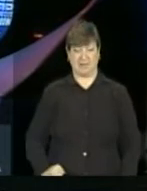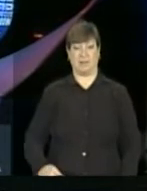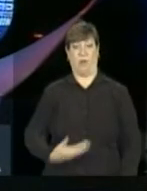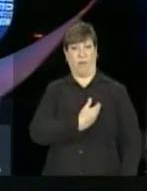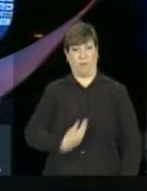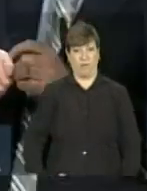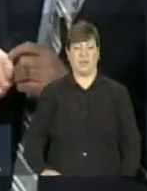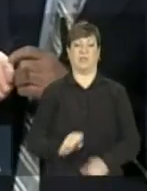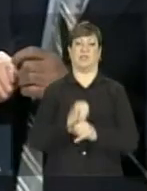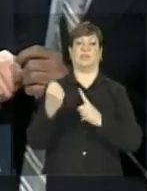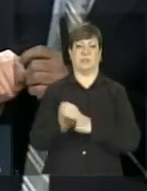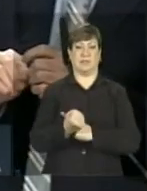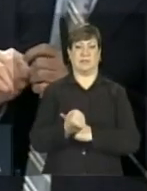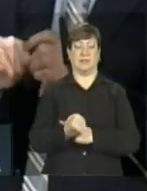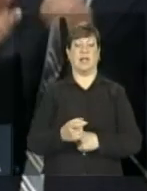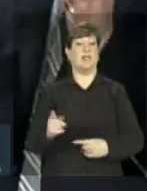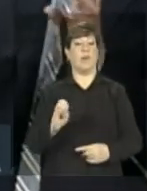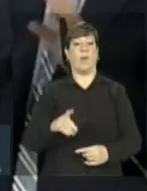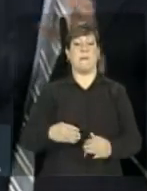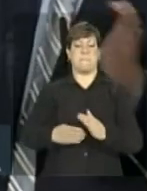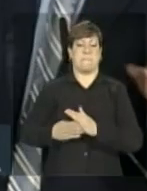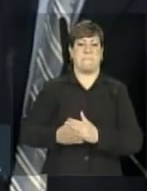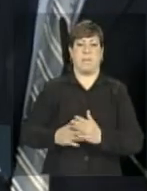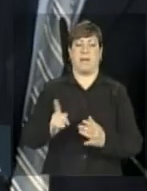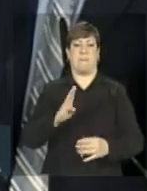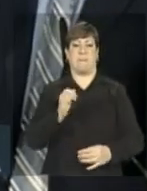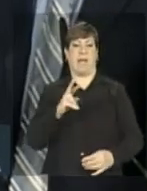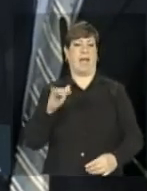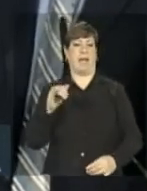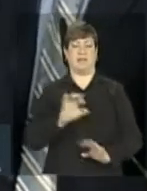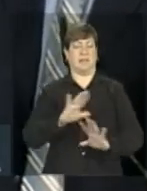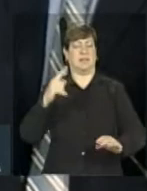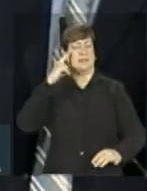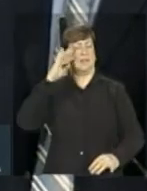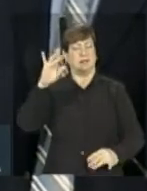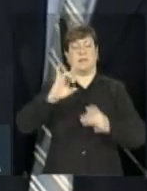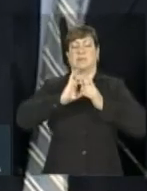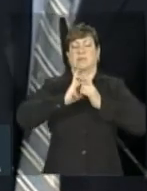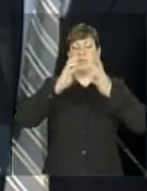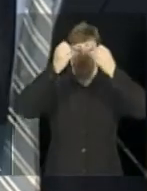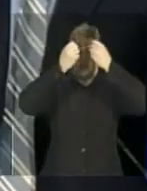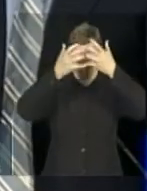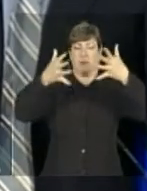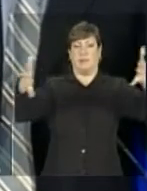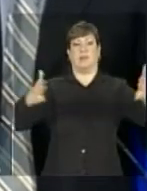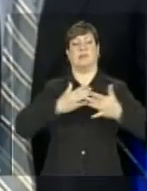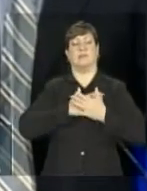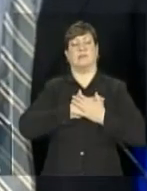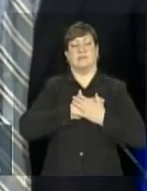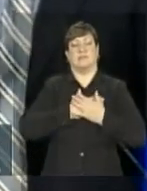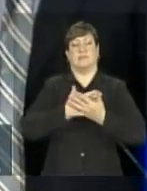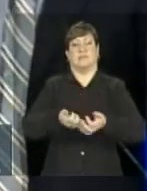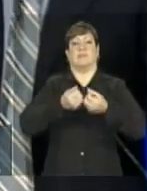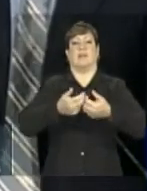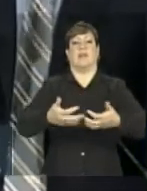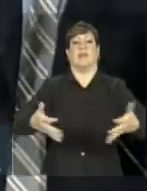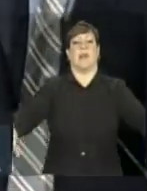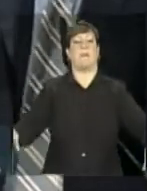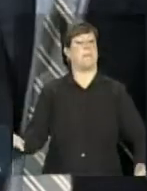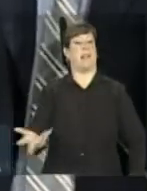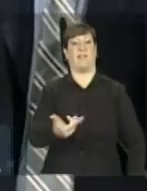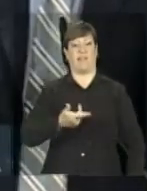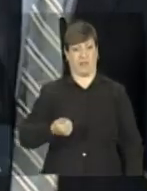a sociedade. Não haverá barreiras à imaginação, nem à compaixão. É algo de